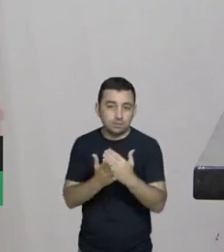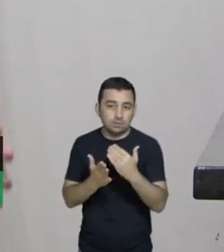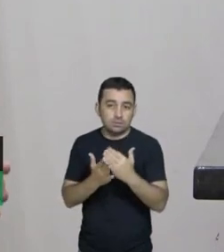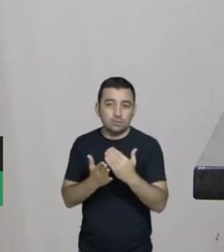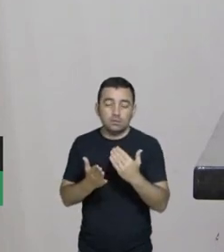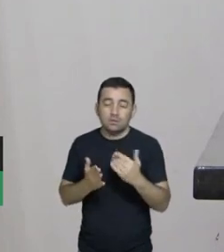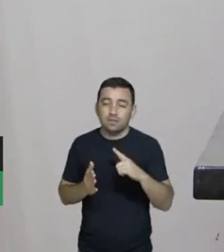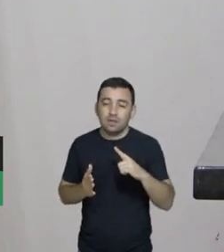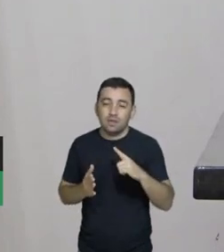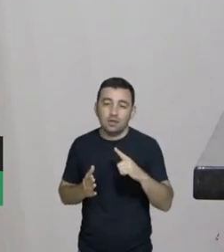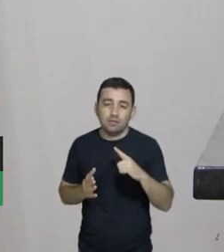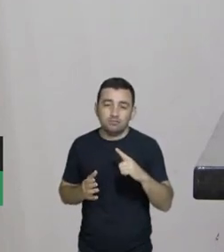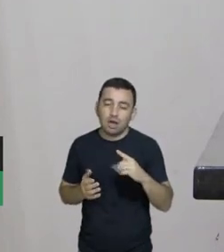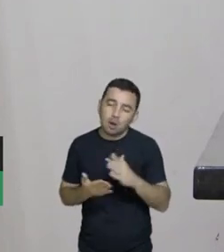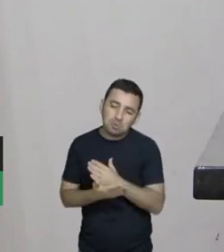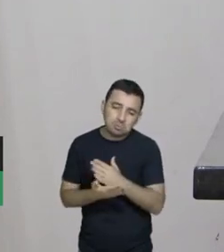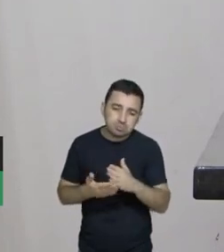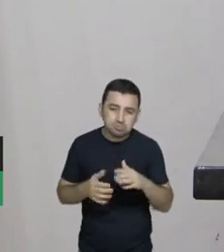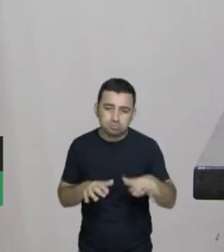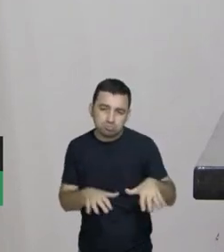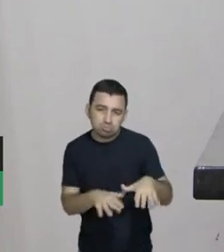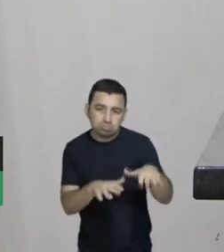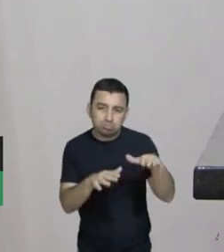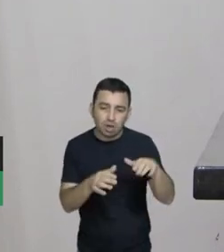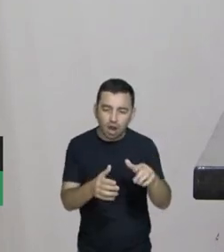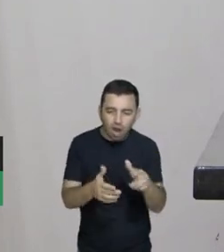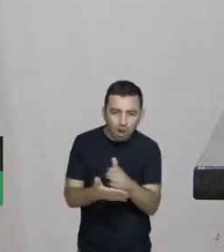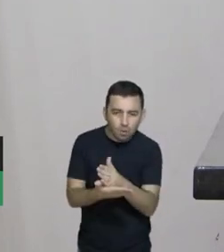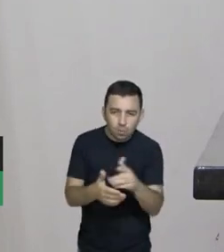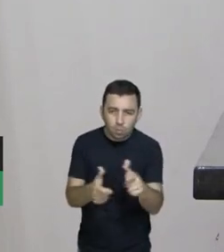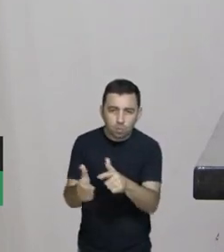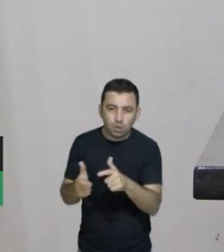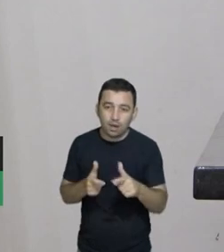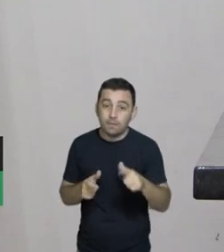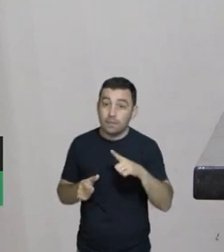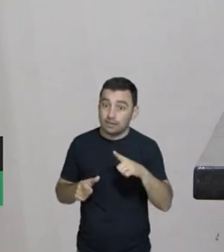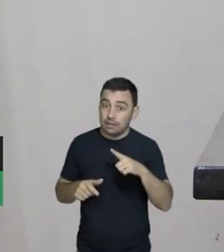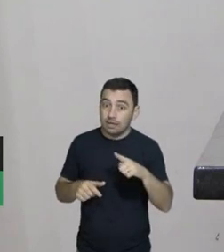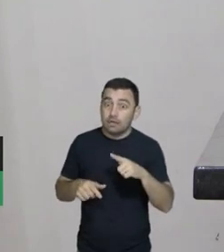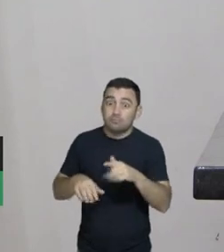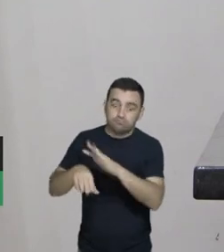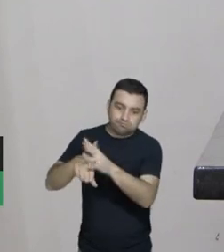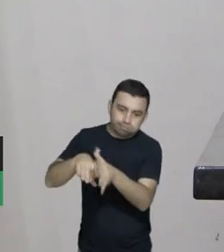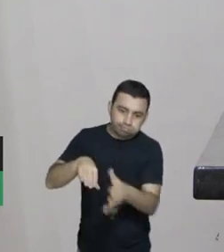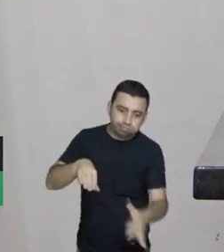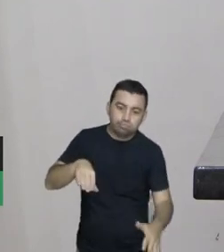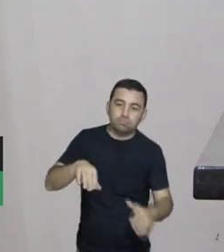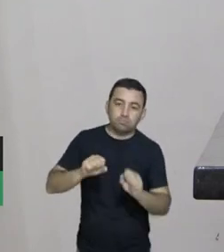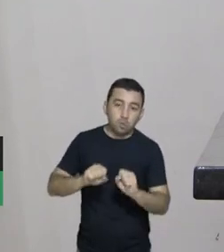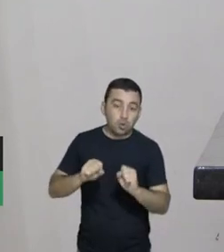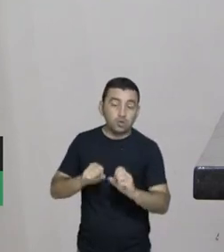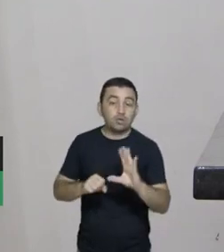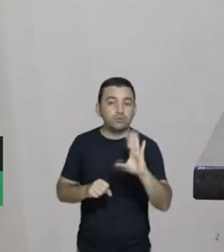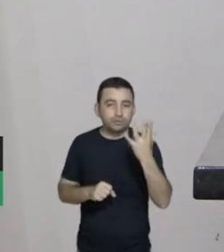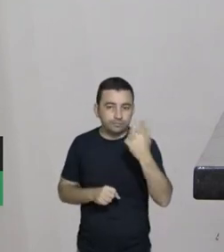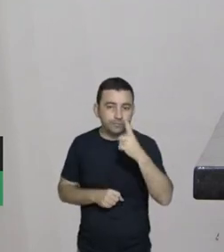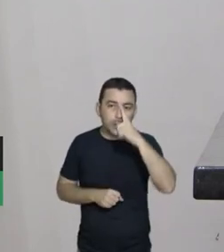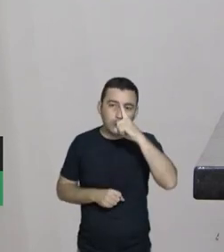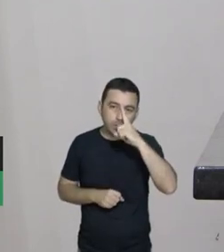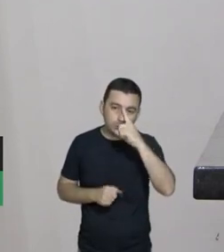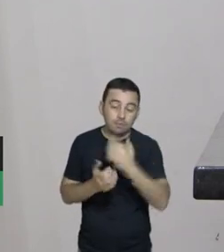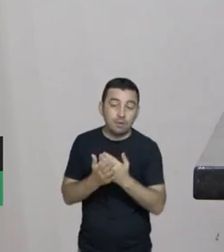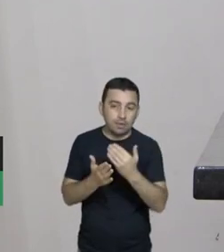alagamentos pontuais, mas corremos muito risco em encostas deslizarem. Esse é o nosso grande receio aqui na